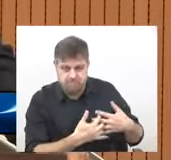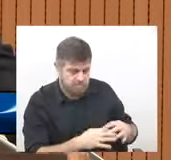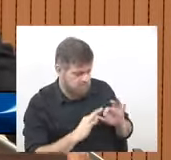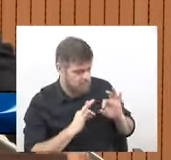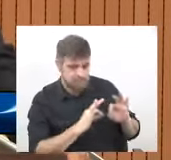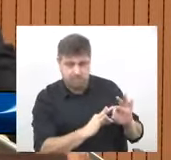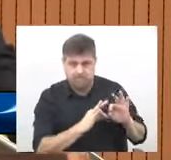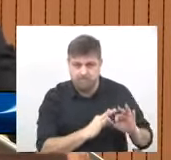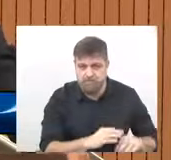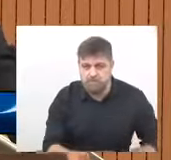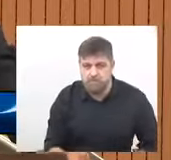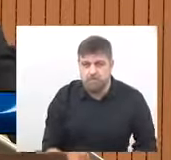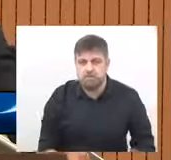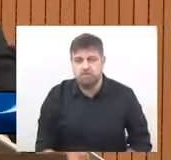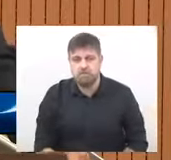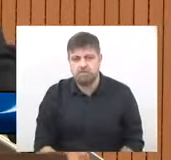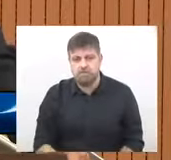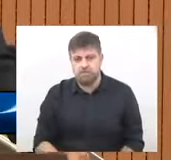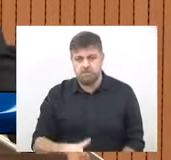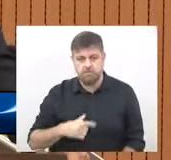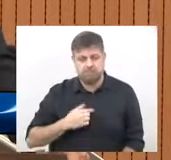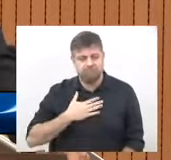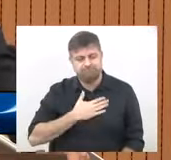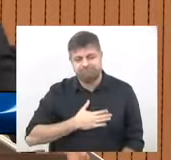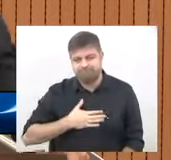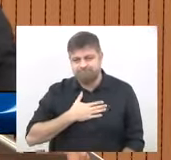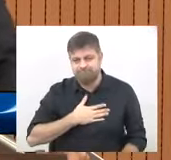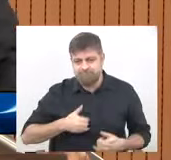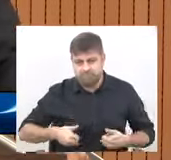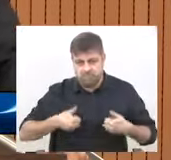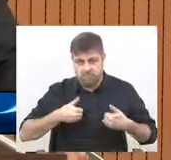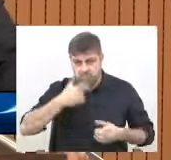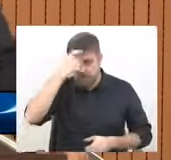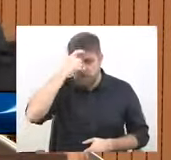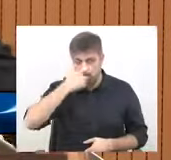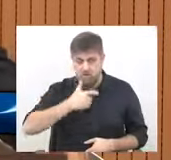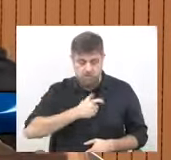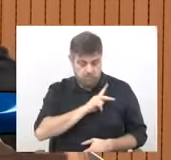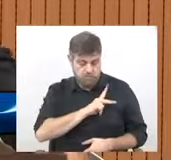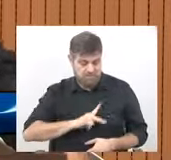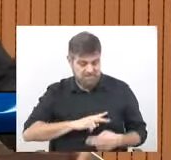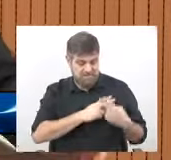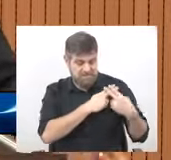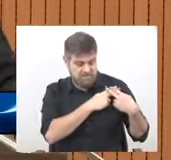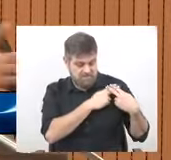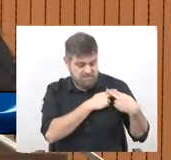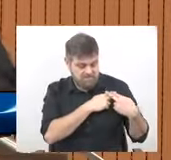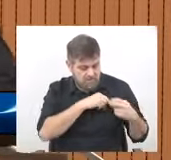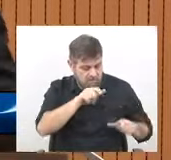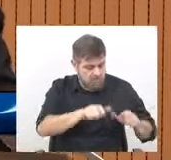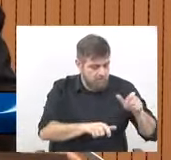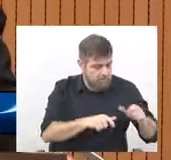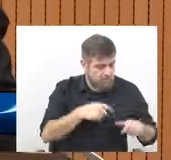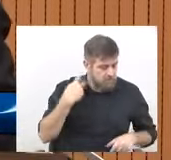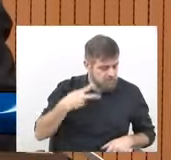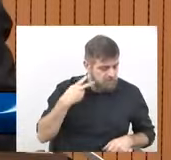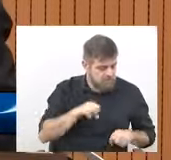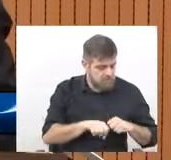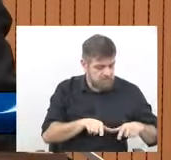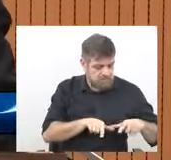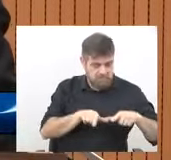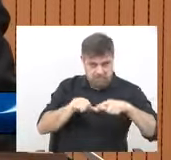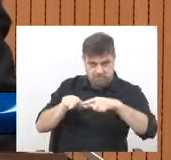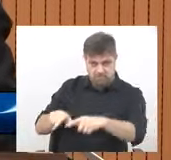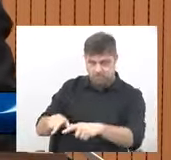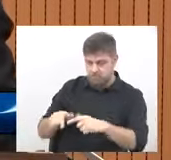comissão. Eu tenho tido o privilégio, a oportunidade de presidir essa comissão pelo segundo ano